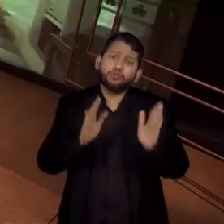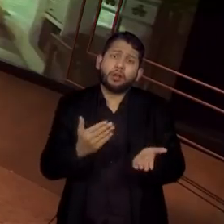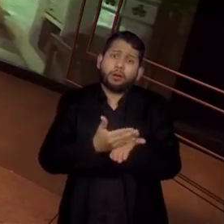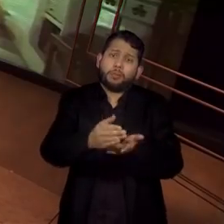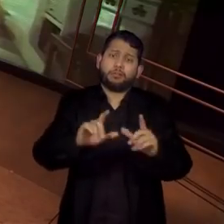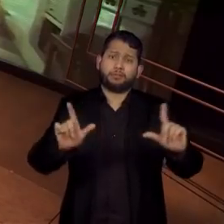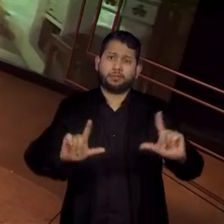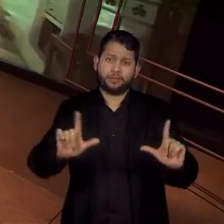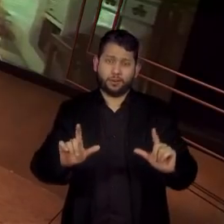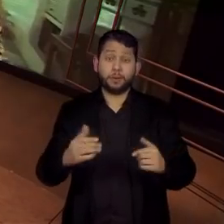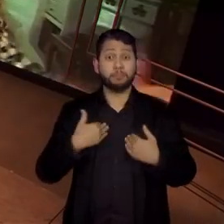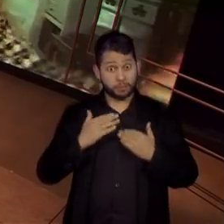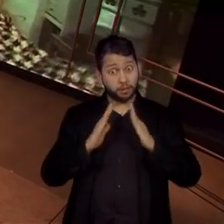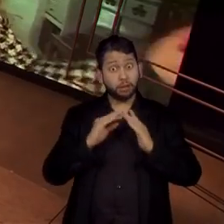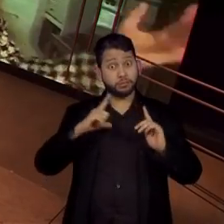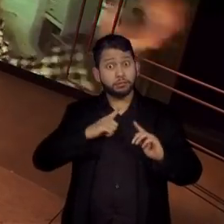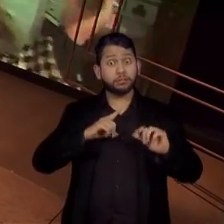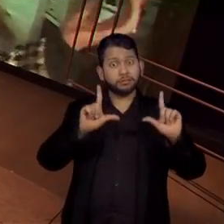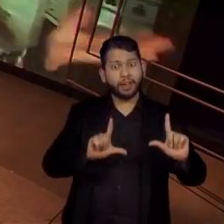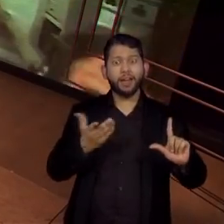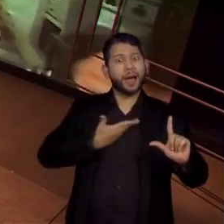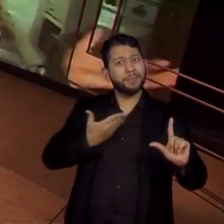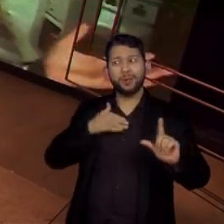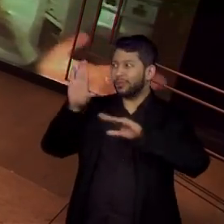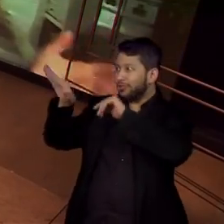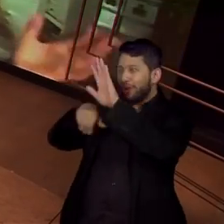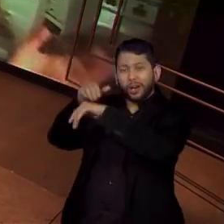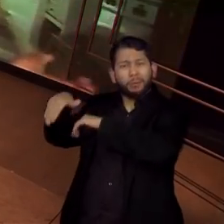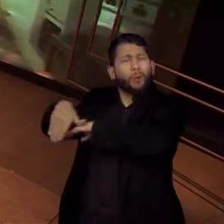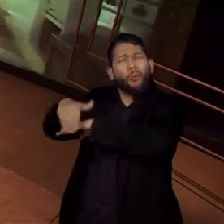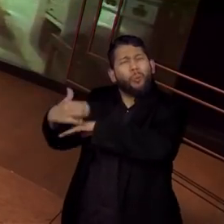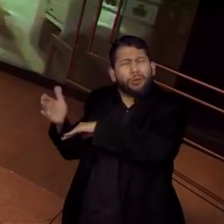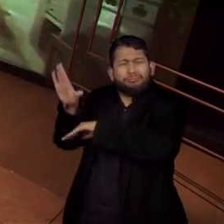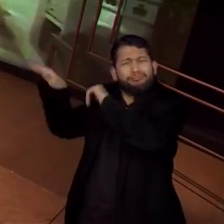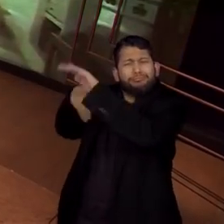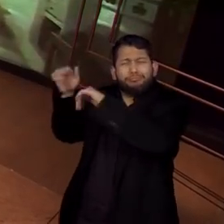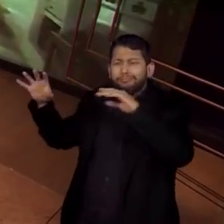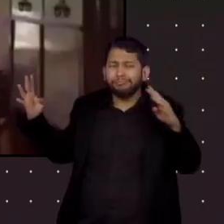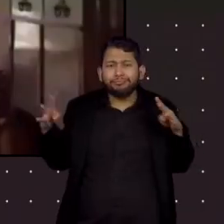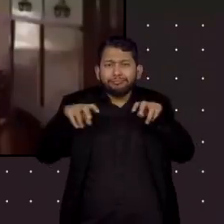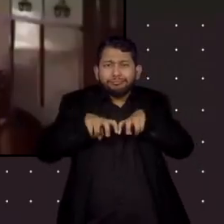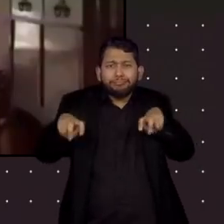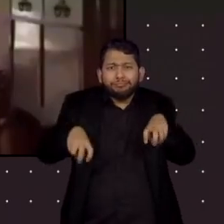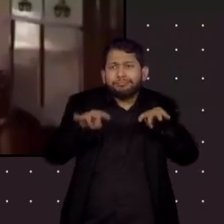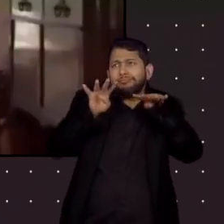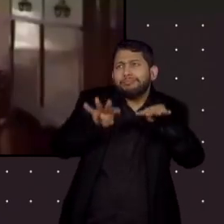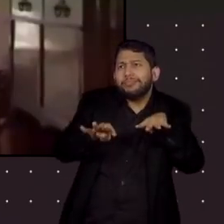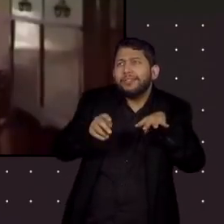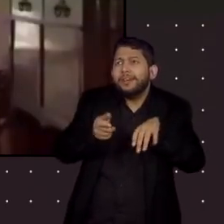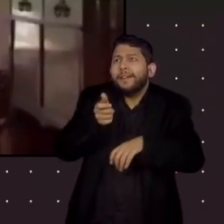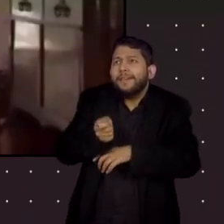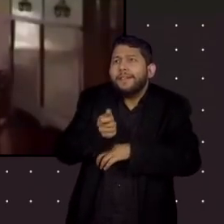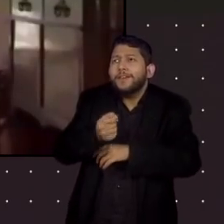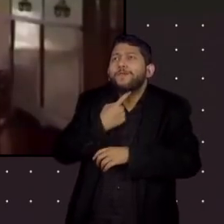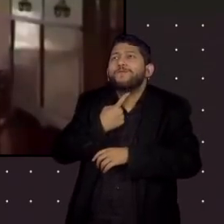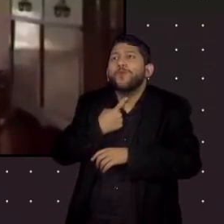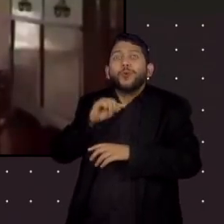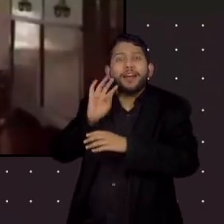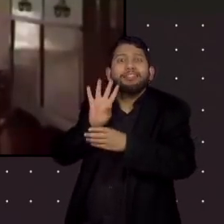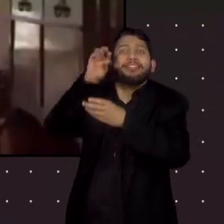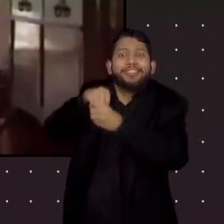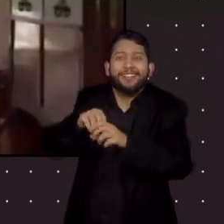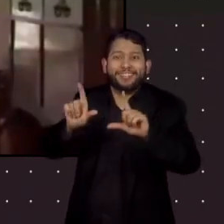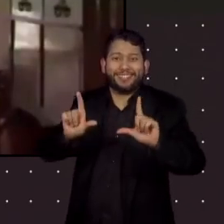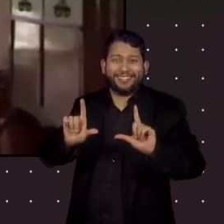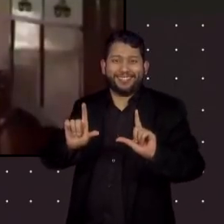nós recebíamos, são de amiguinhos da rua para assistir o programa, e eu ficava lá assistindo, que vontade de estar nesse programa.